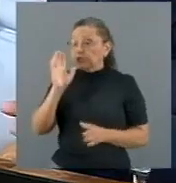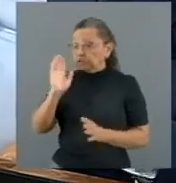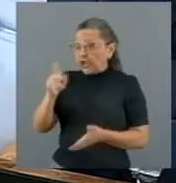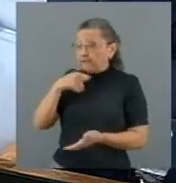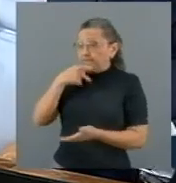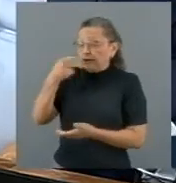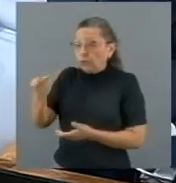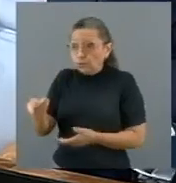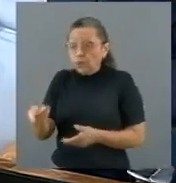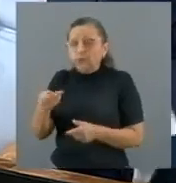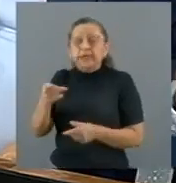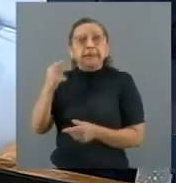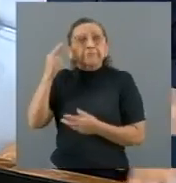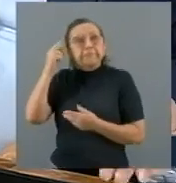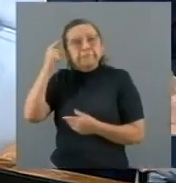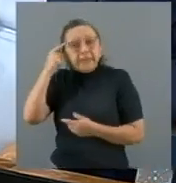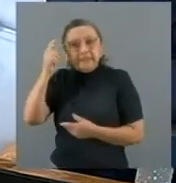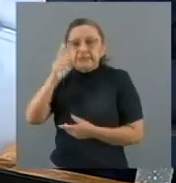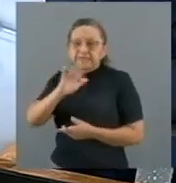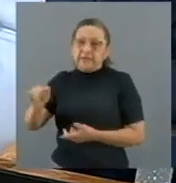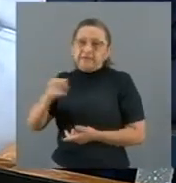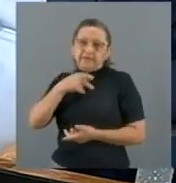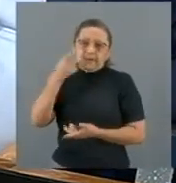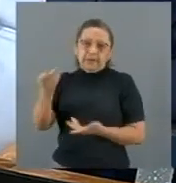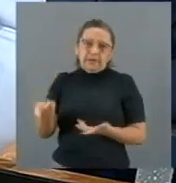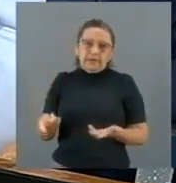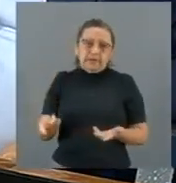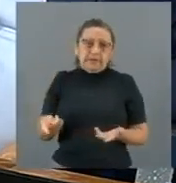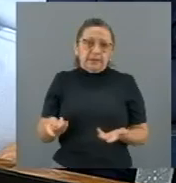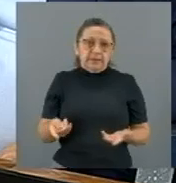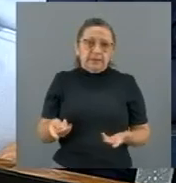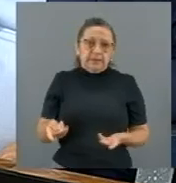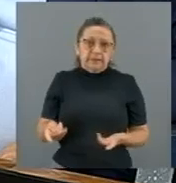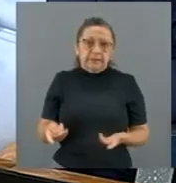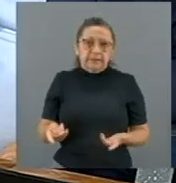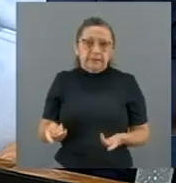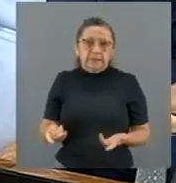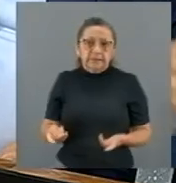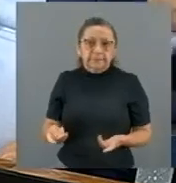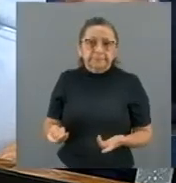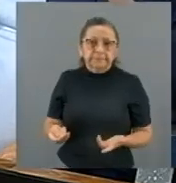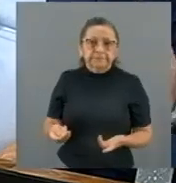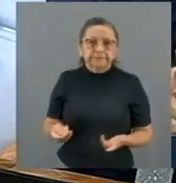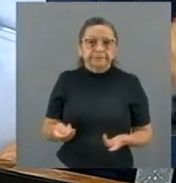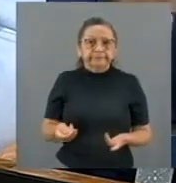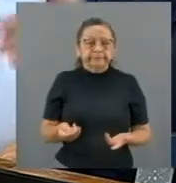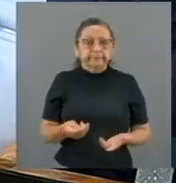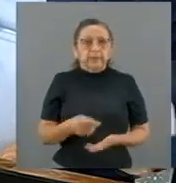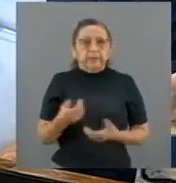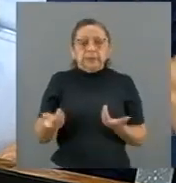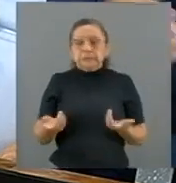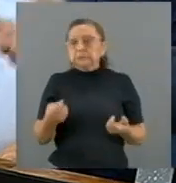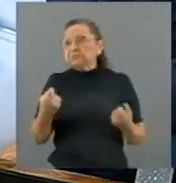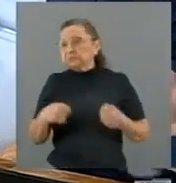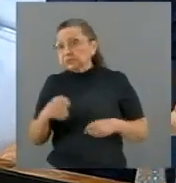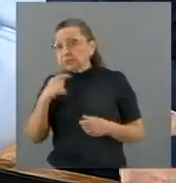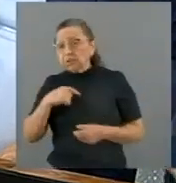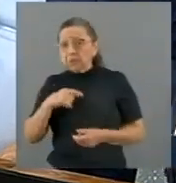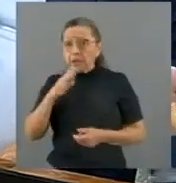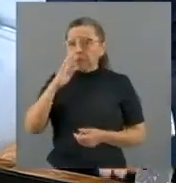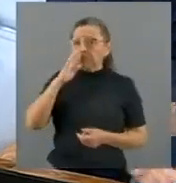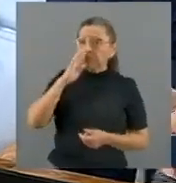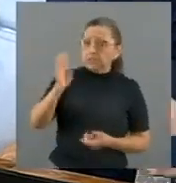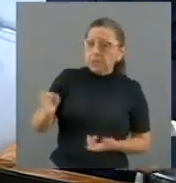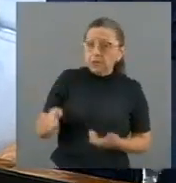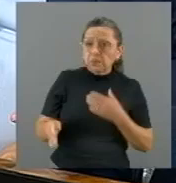para alguém e que eventualmente poderia ser arguído juridicamente por uma calúnia, uma difamação, uma injúria, ou até